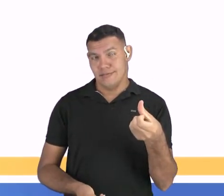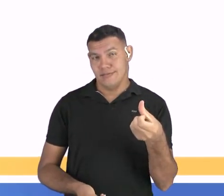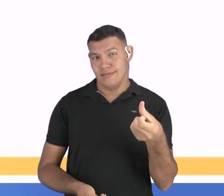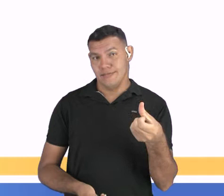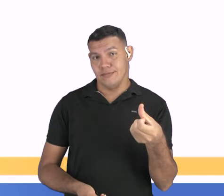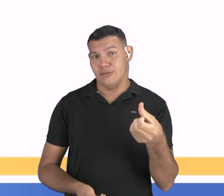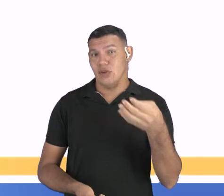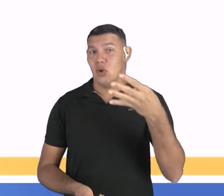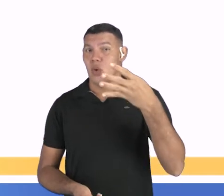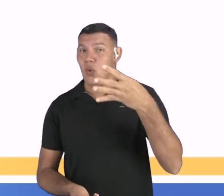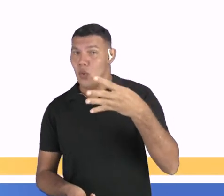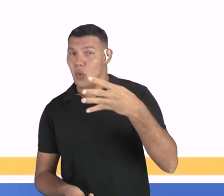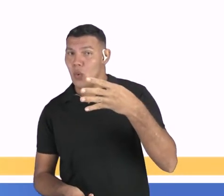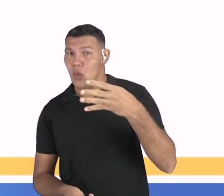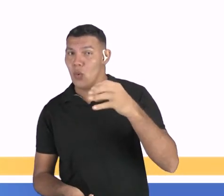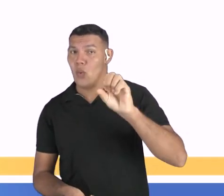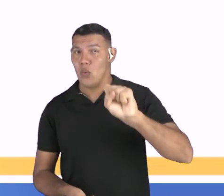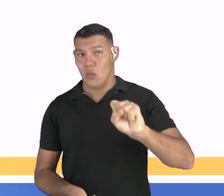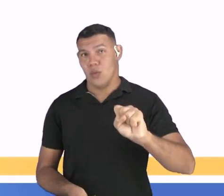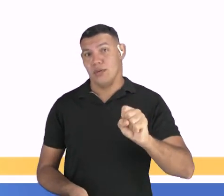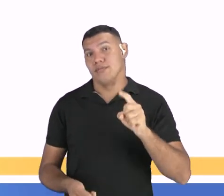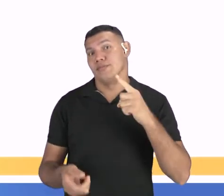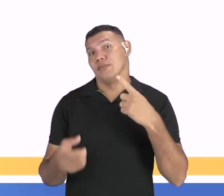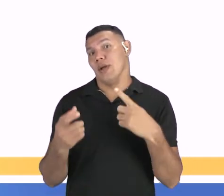que a idade dela, além de ser um múltiplo de